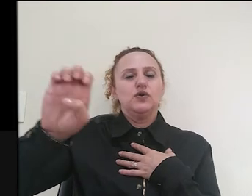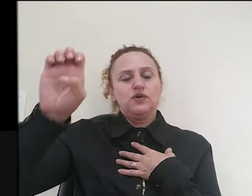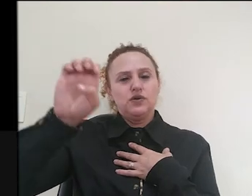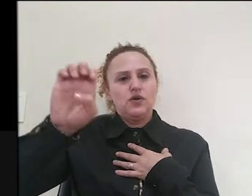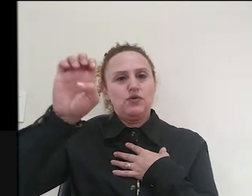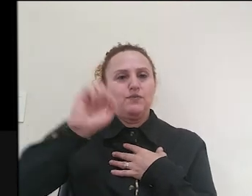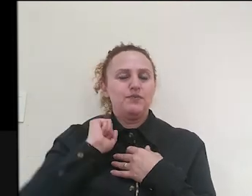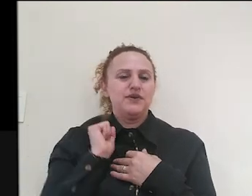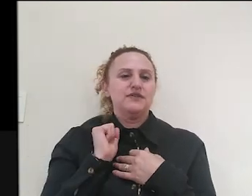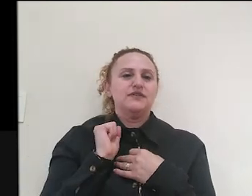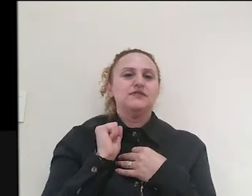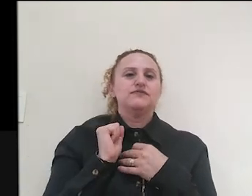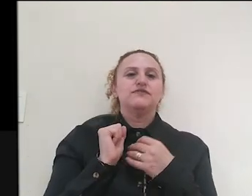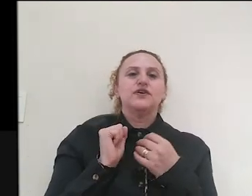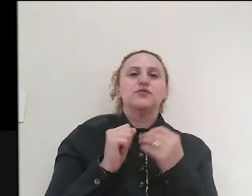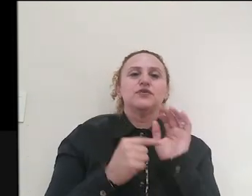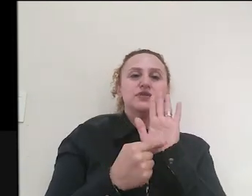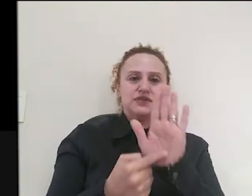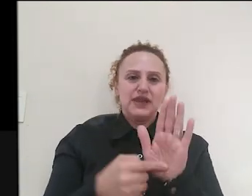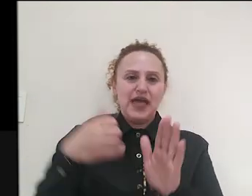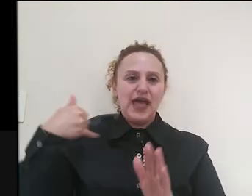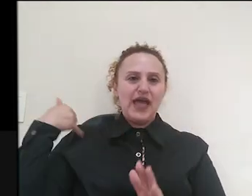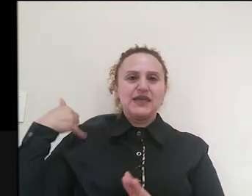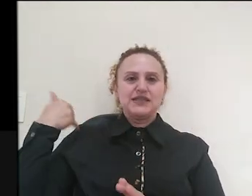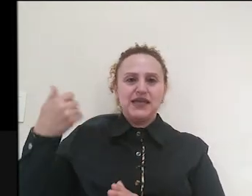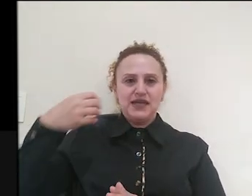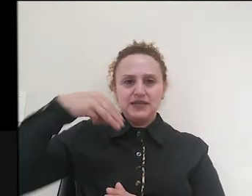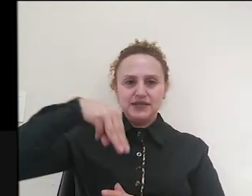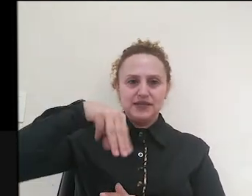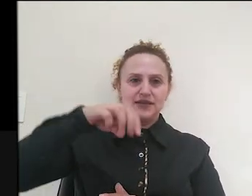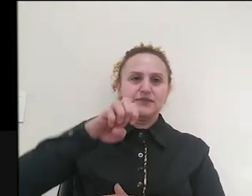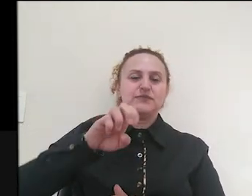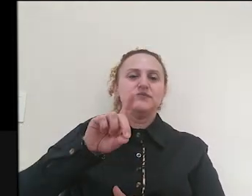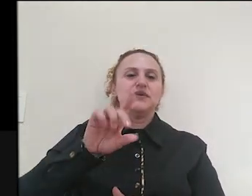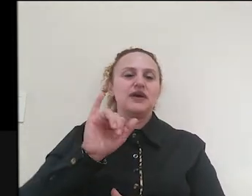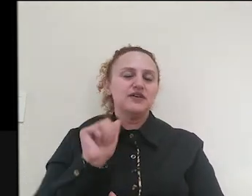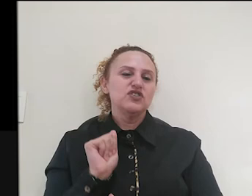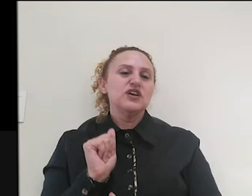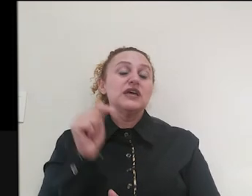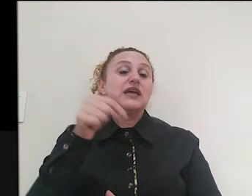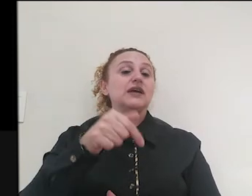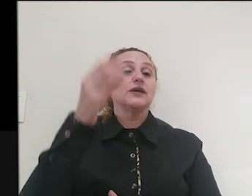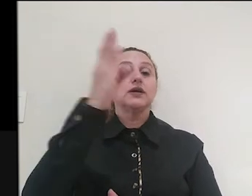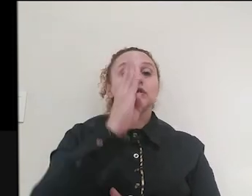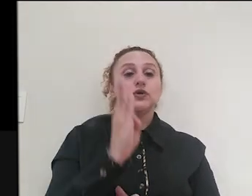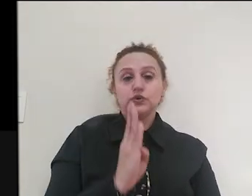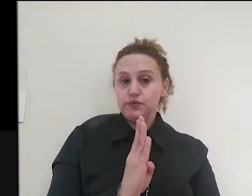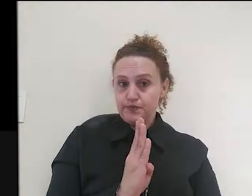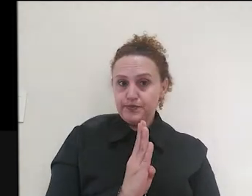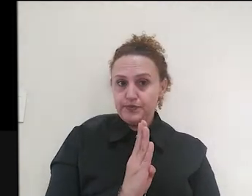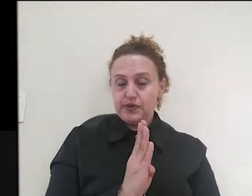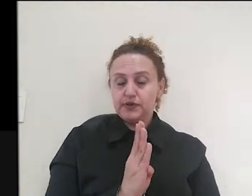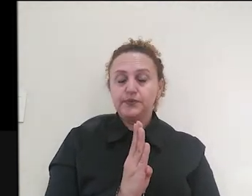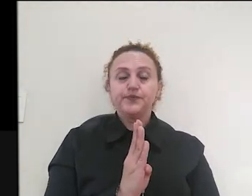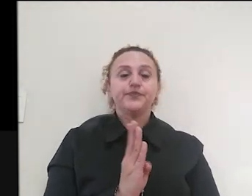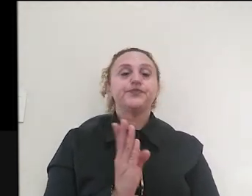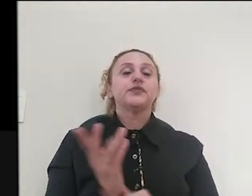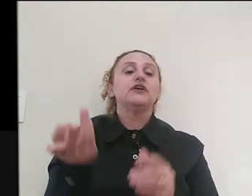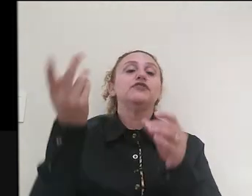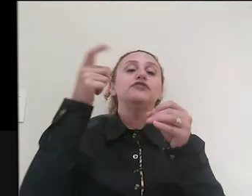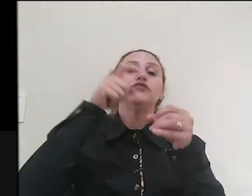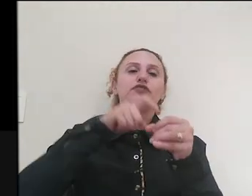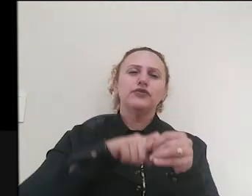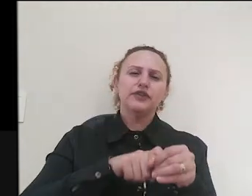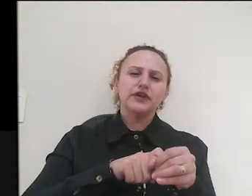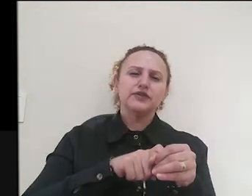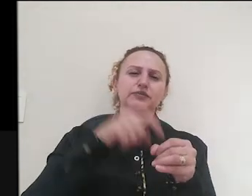voltar para a Idade Média, para um passado mais remoto, e no Brasil a gente vai ter esse trabalho se voltando para o Brasil